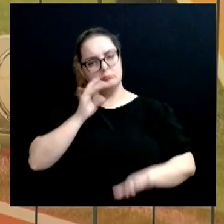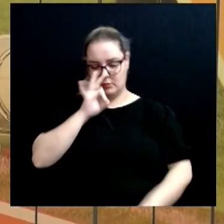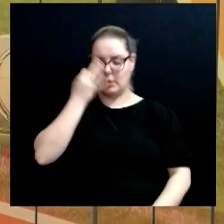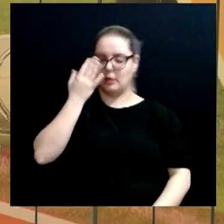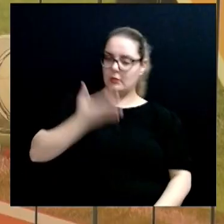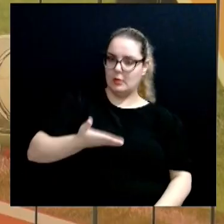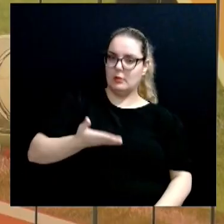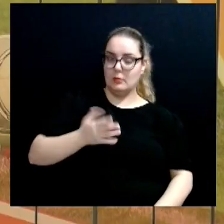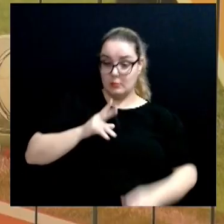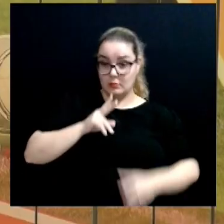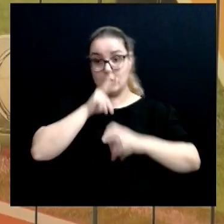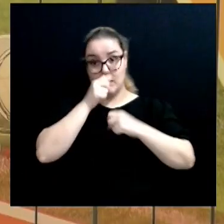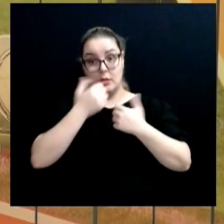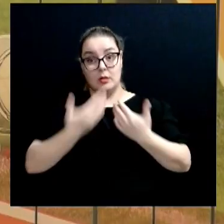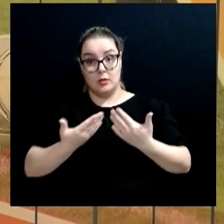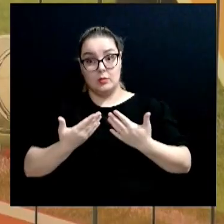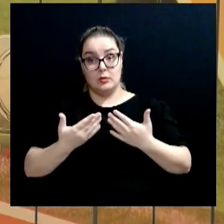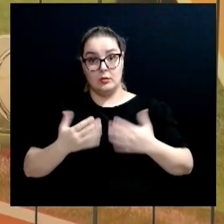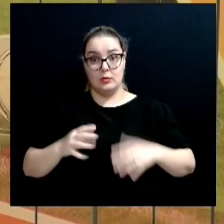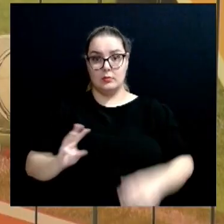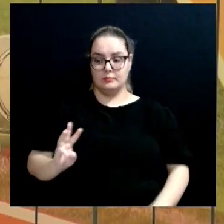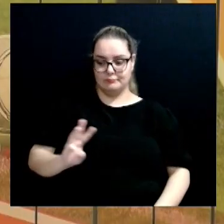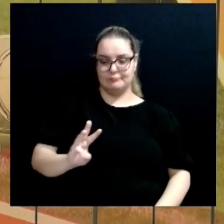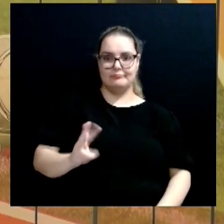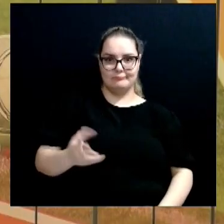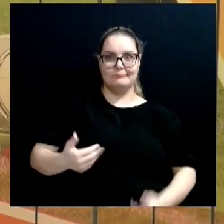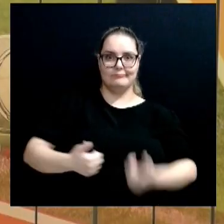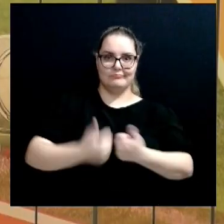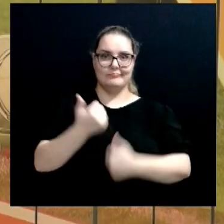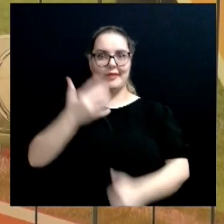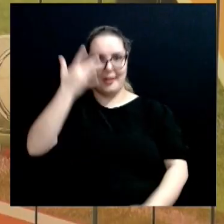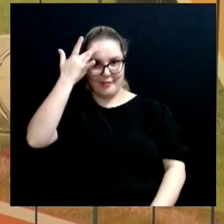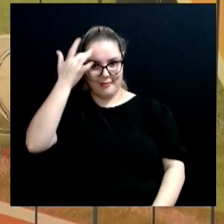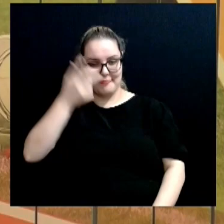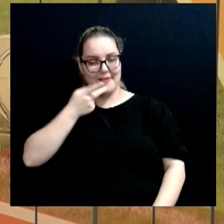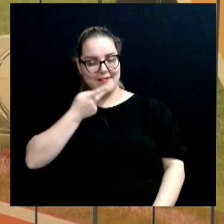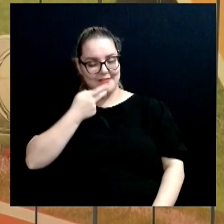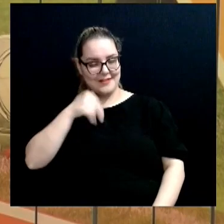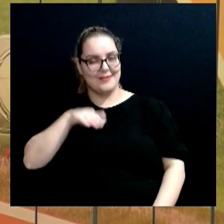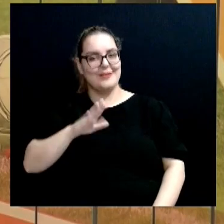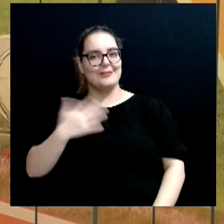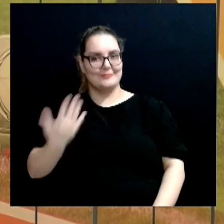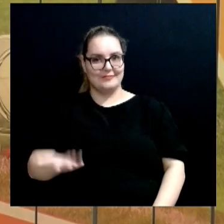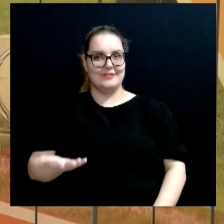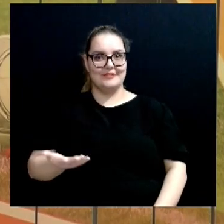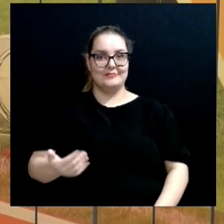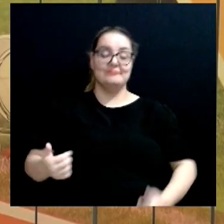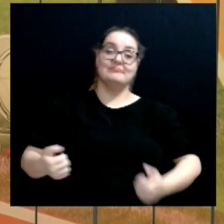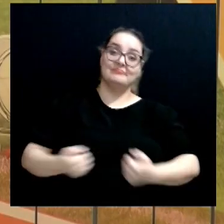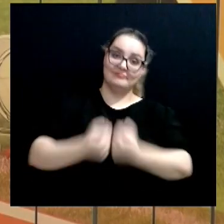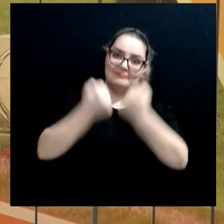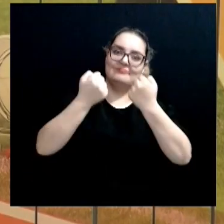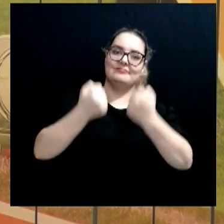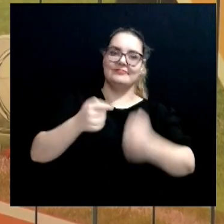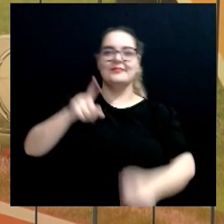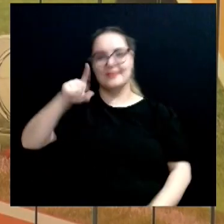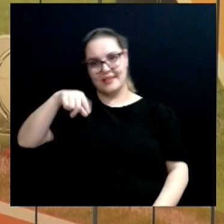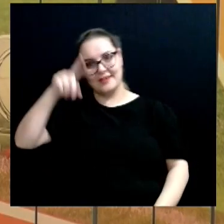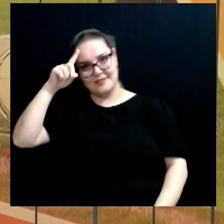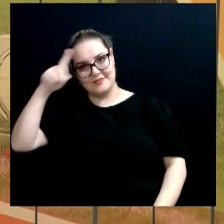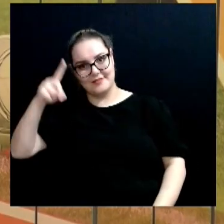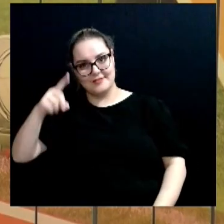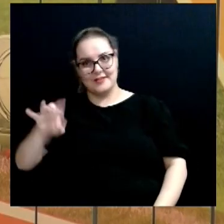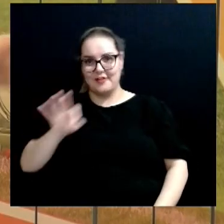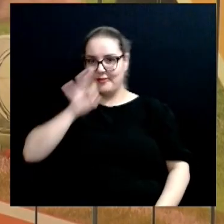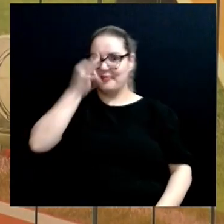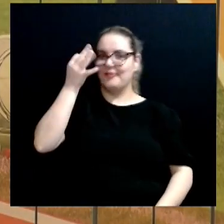força deste conjunto. E amanhã a gente fala mais sobre este duelo, que é o dia da partida entre França e